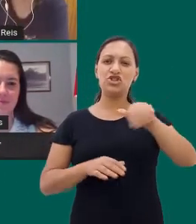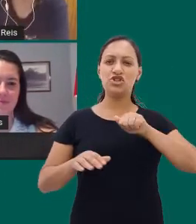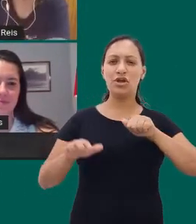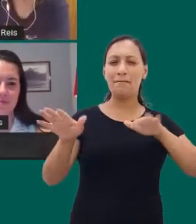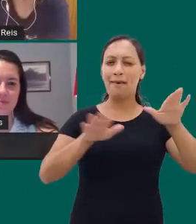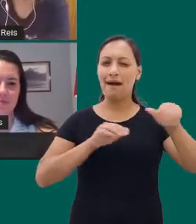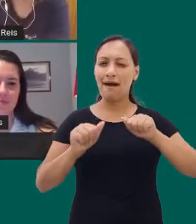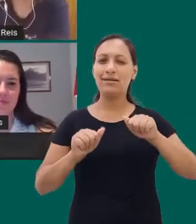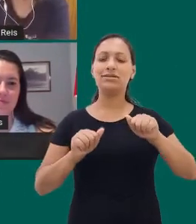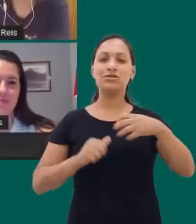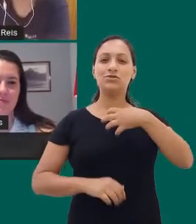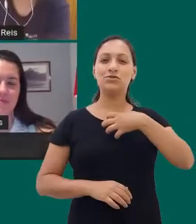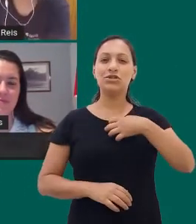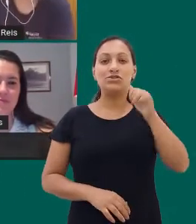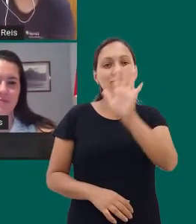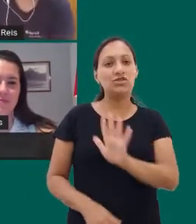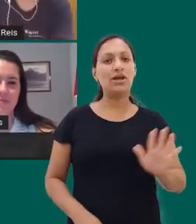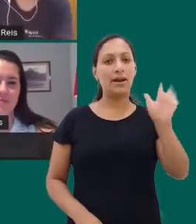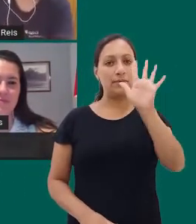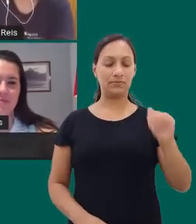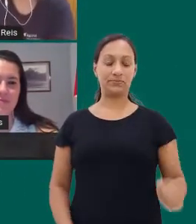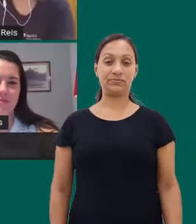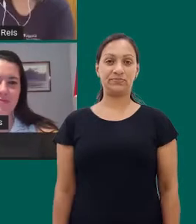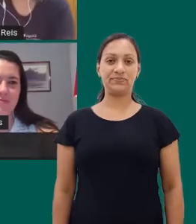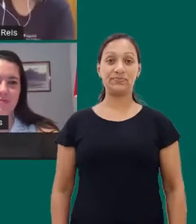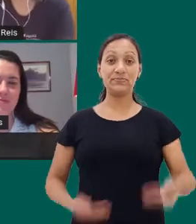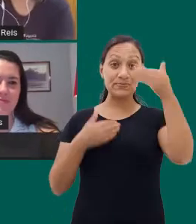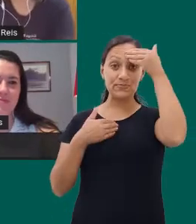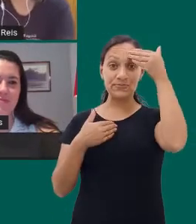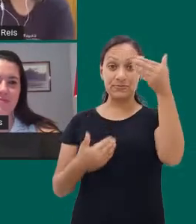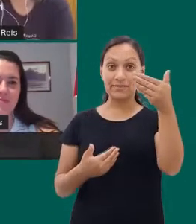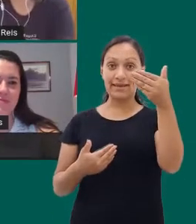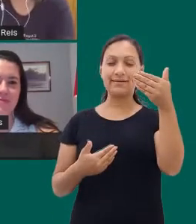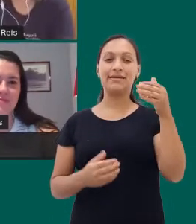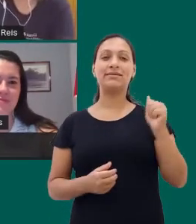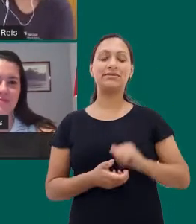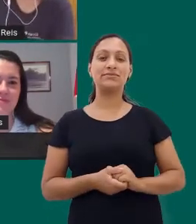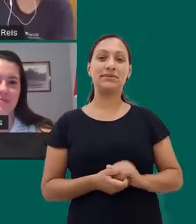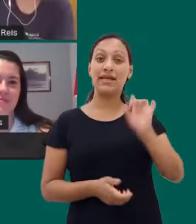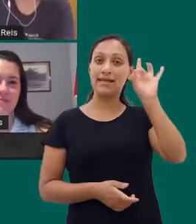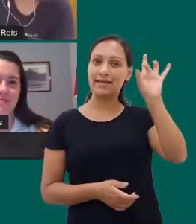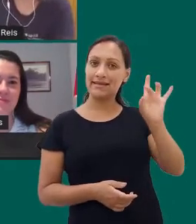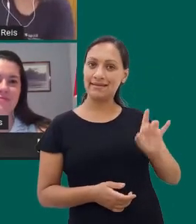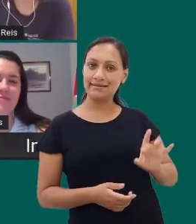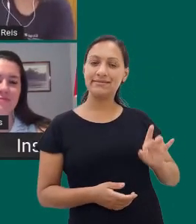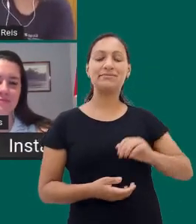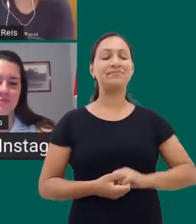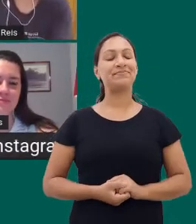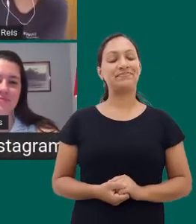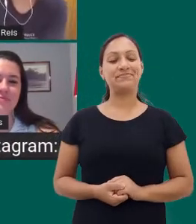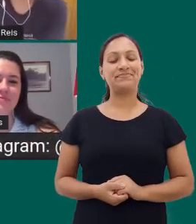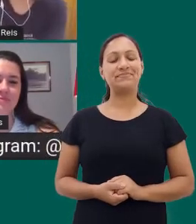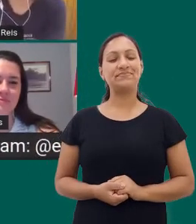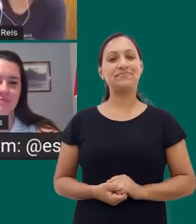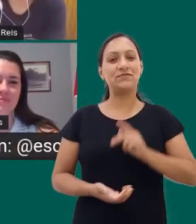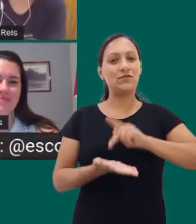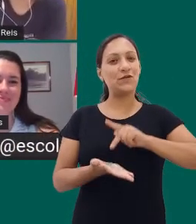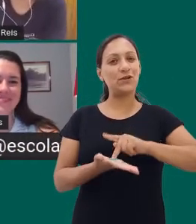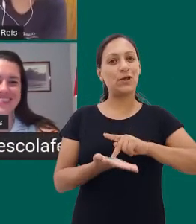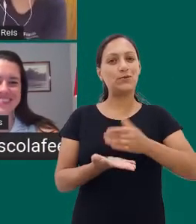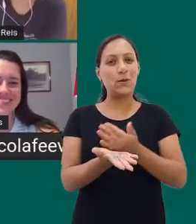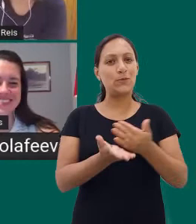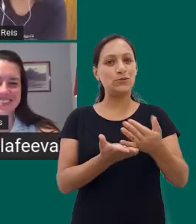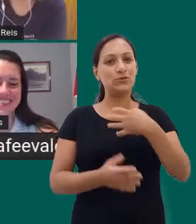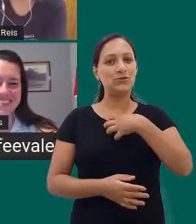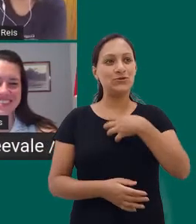de uma forma geral, tá? Obrigadão aí, Samuel, Rafa, Mi, né, a Geraldine. Realmente, a gente começou de uma forma